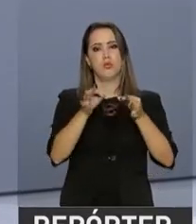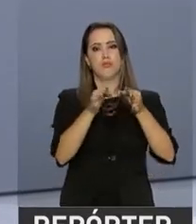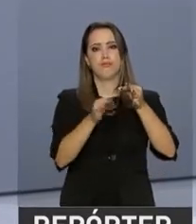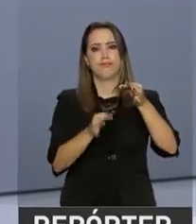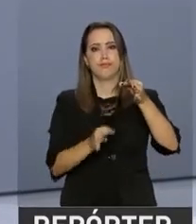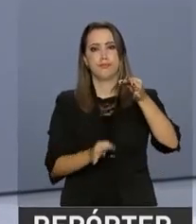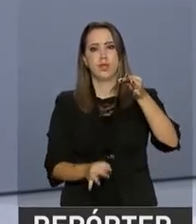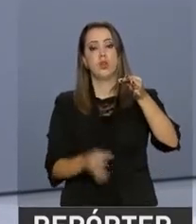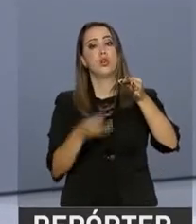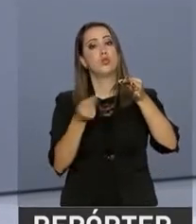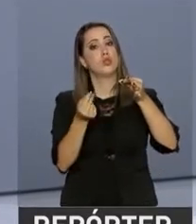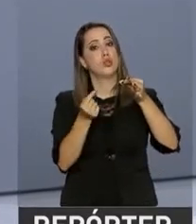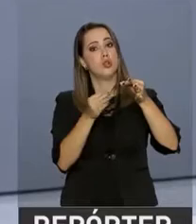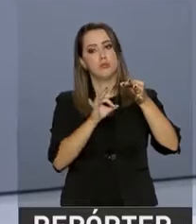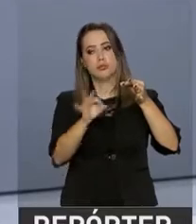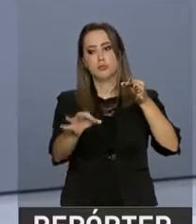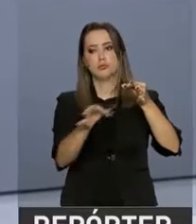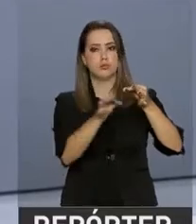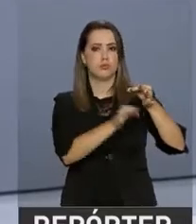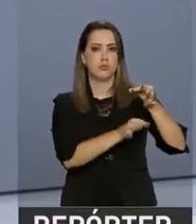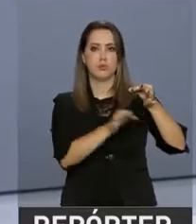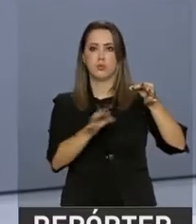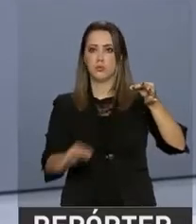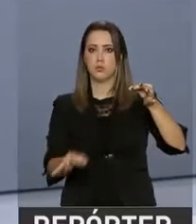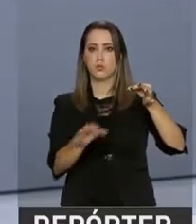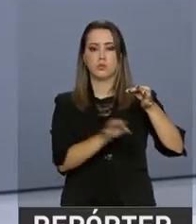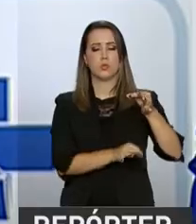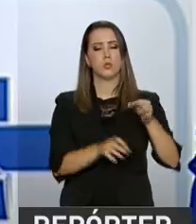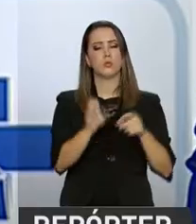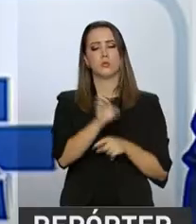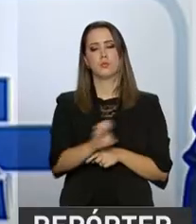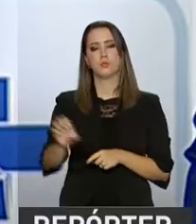de repasse dos recursos para estados e municípios.